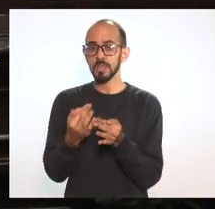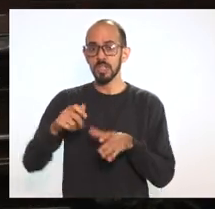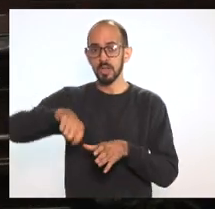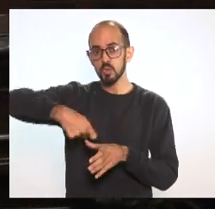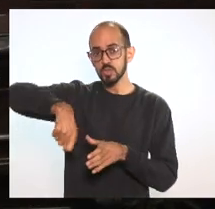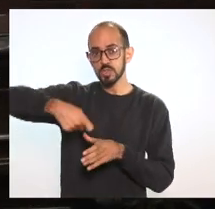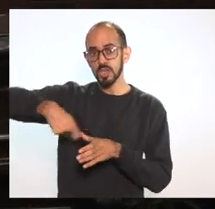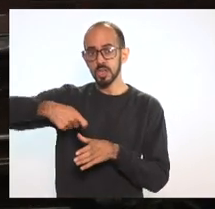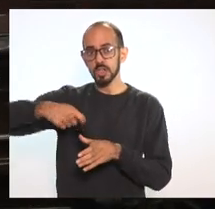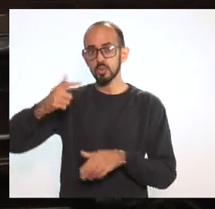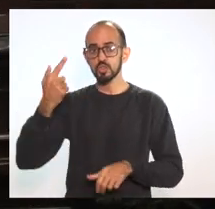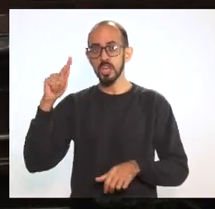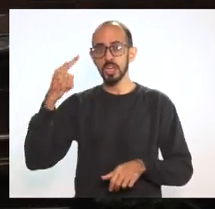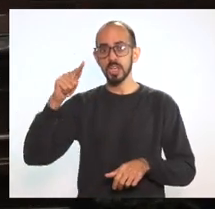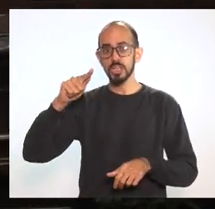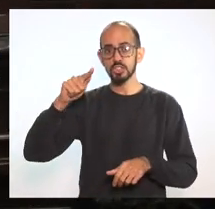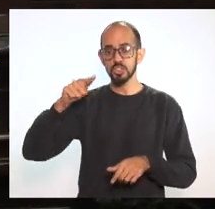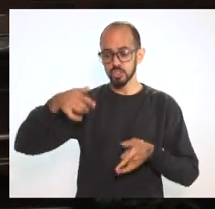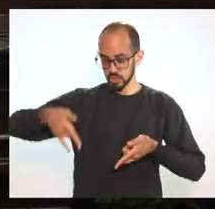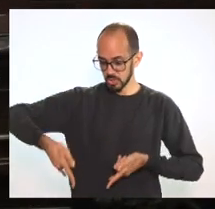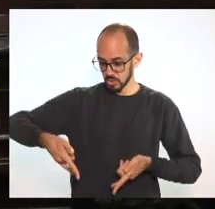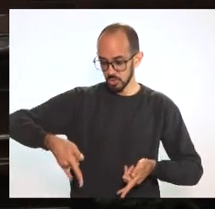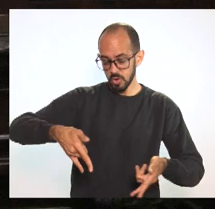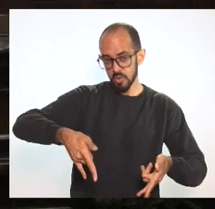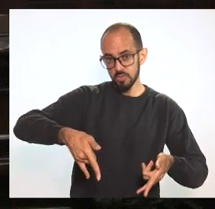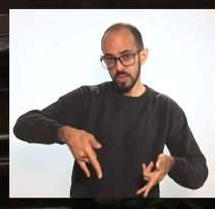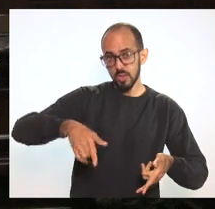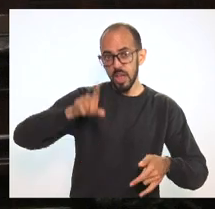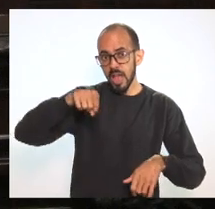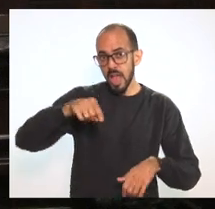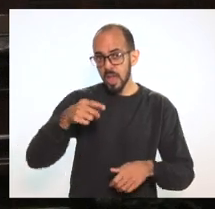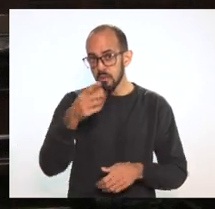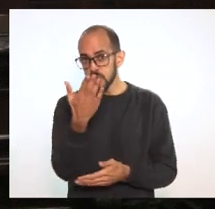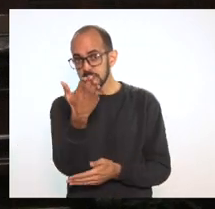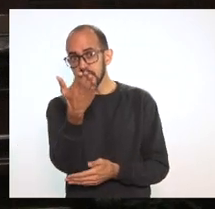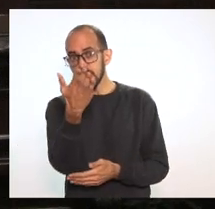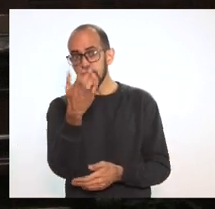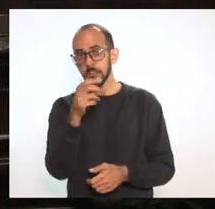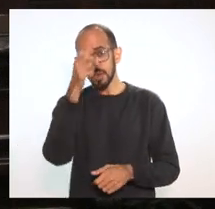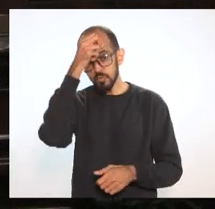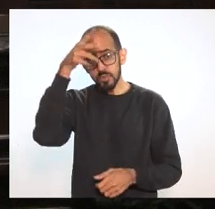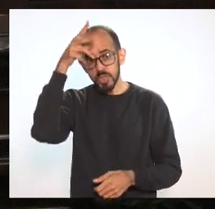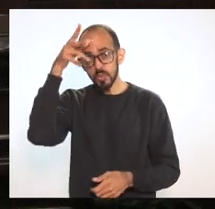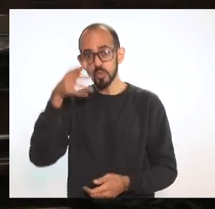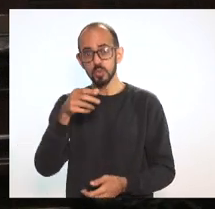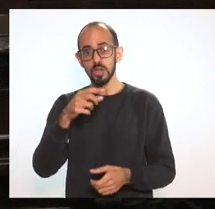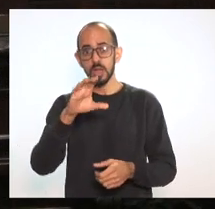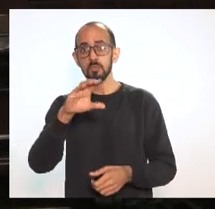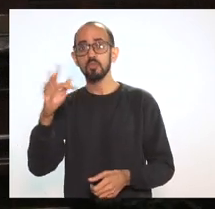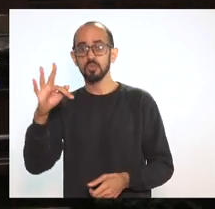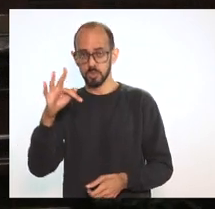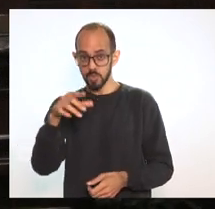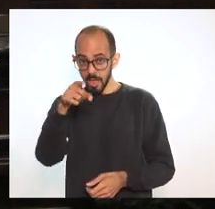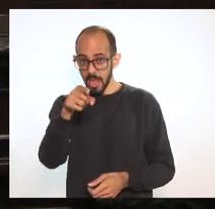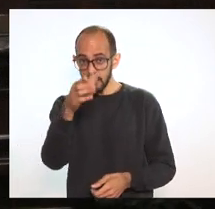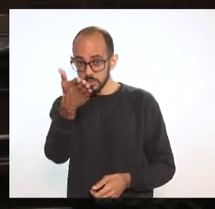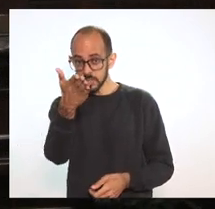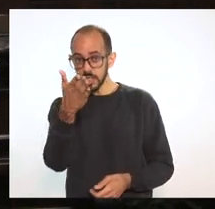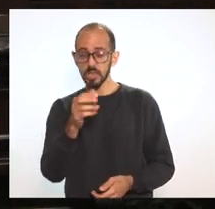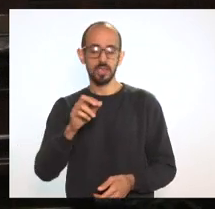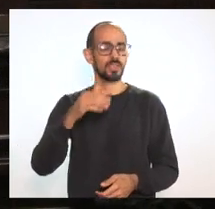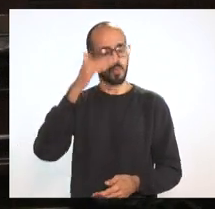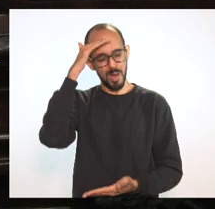gerente, do copeiro? É você, prefeitinho de Cabo Frio, é você que vai sustentar? Acredito que